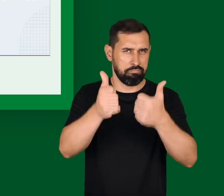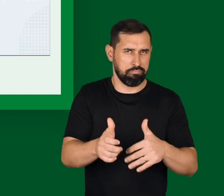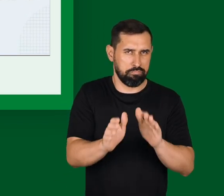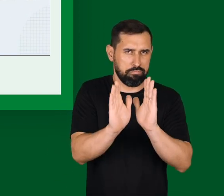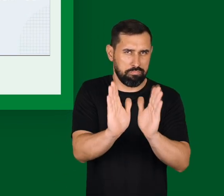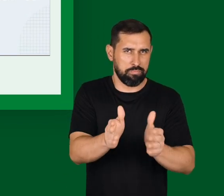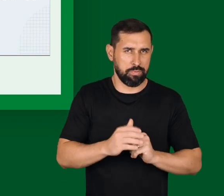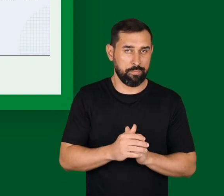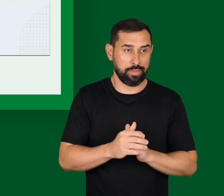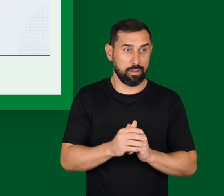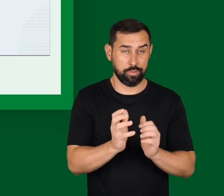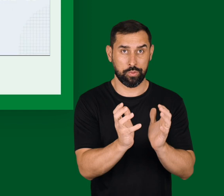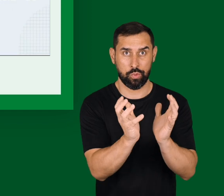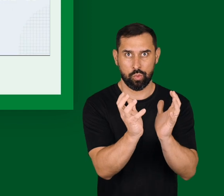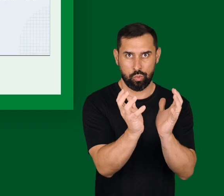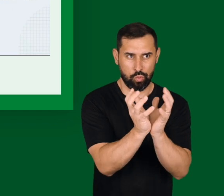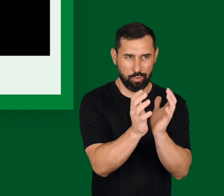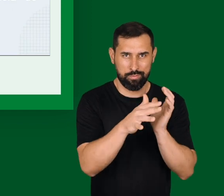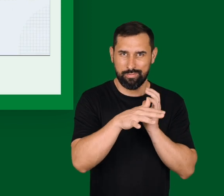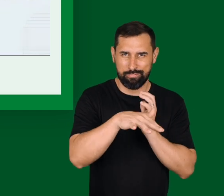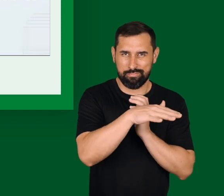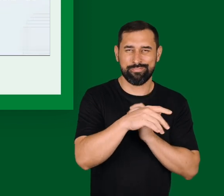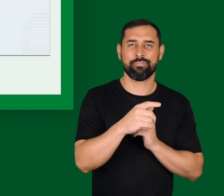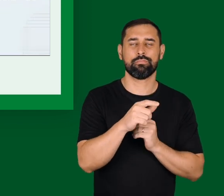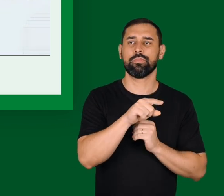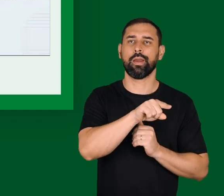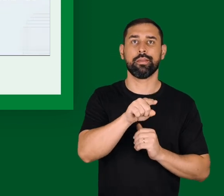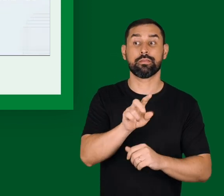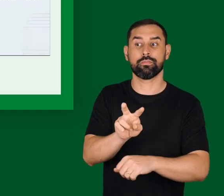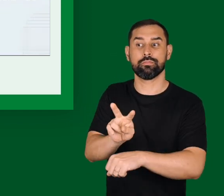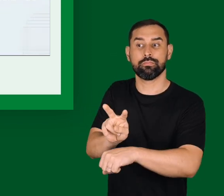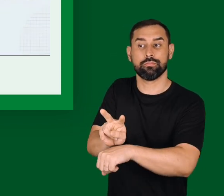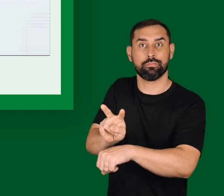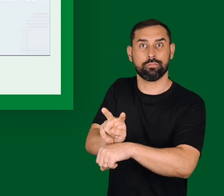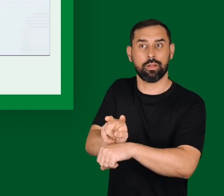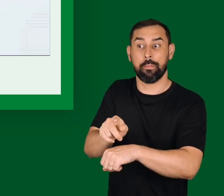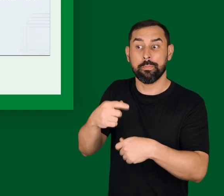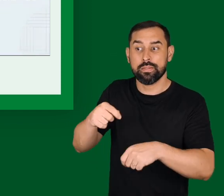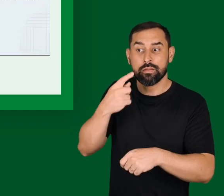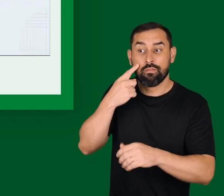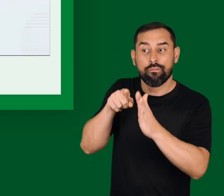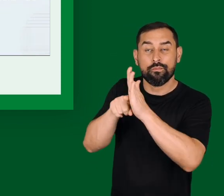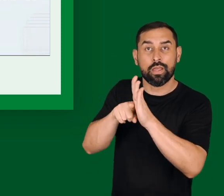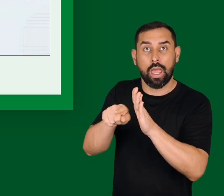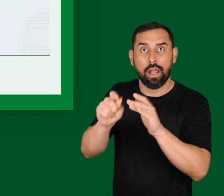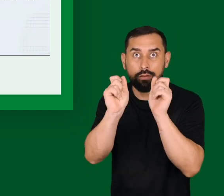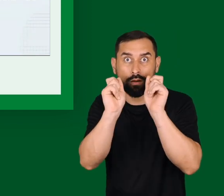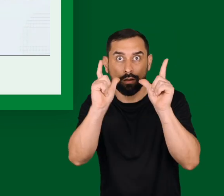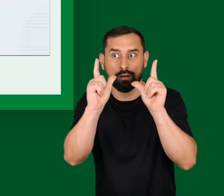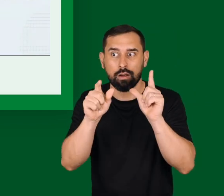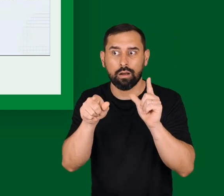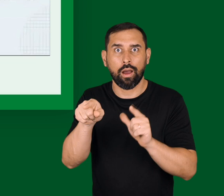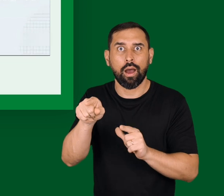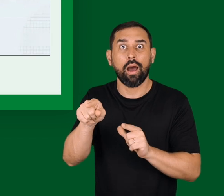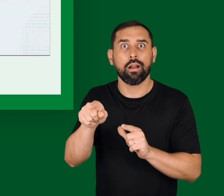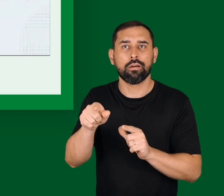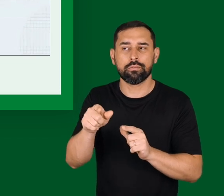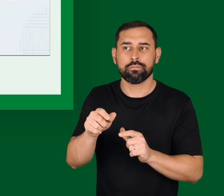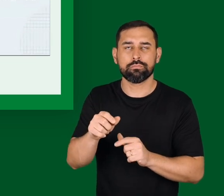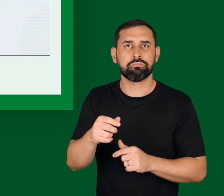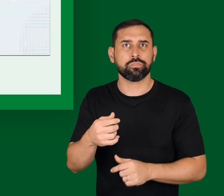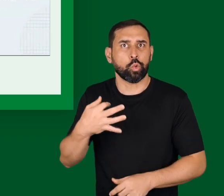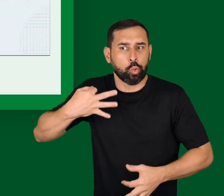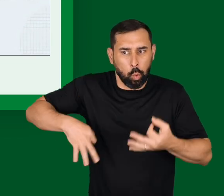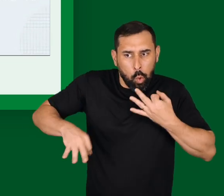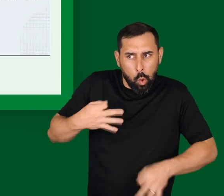como a gente já falou, é importante dentro daqueles que estão vigiando aquela criança, garantir que ela está alerta, como é que